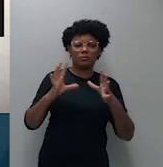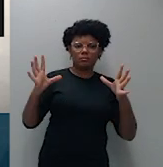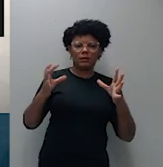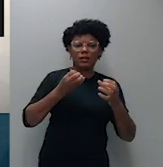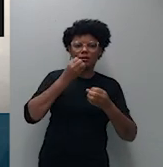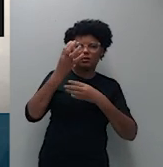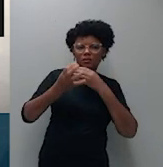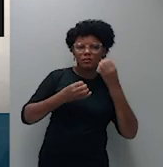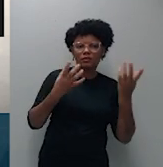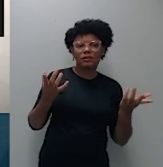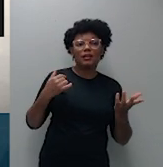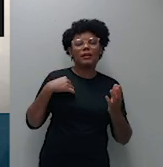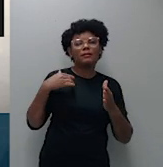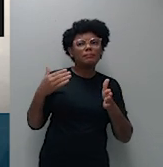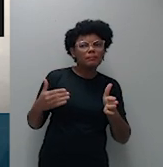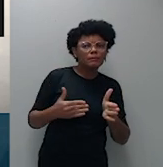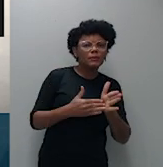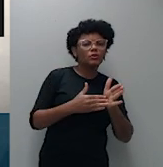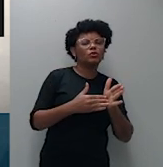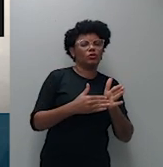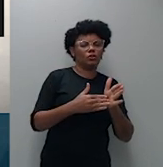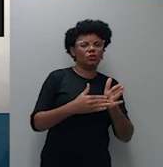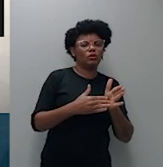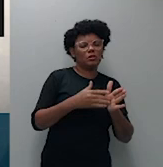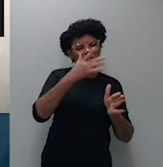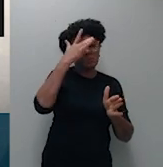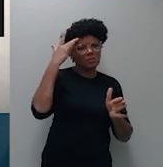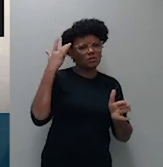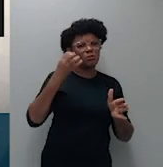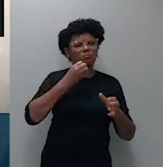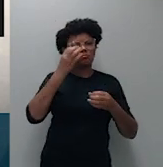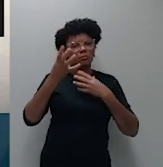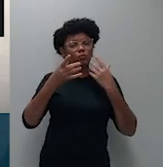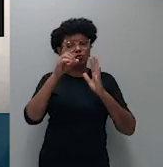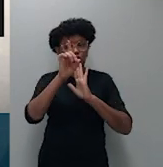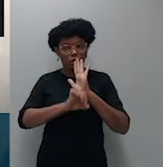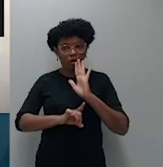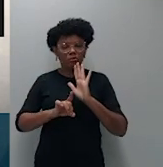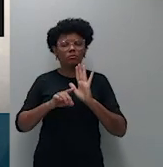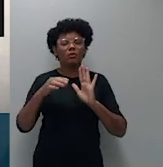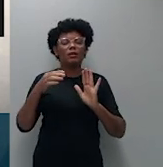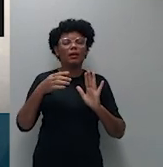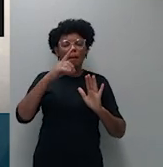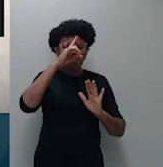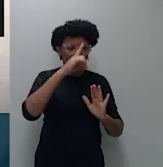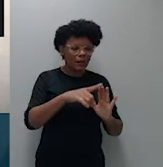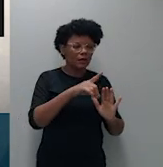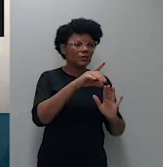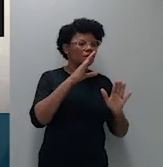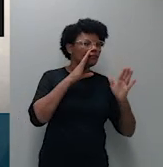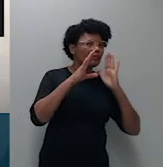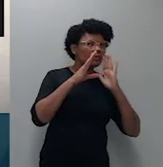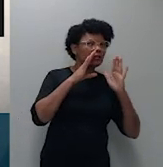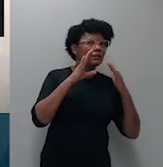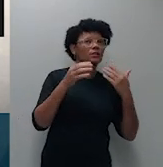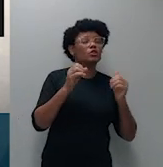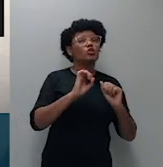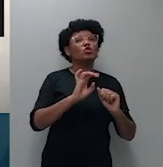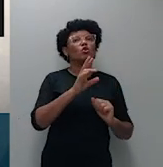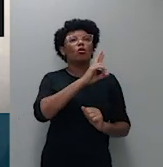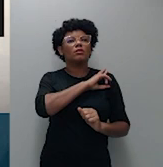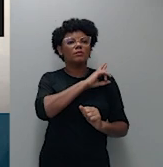impedir a censura determina e o provedor de aplicações somente poderá ser responsabilidade